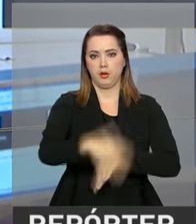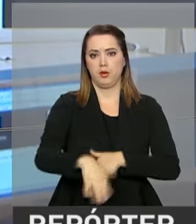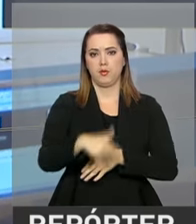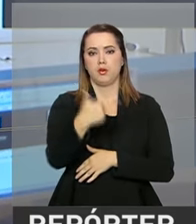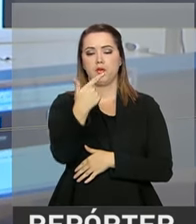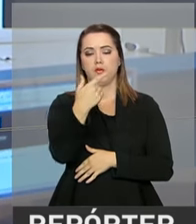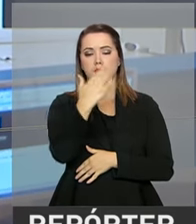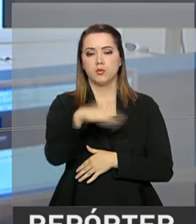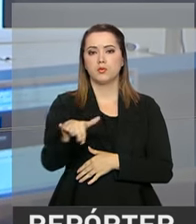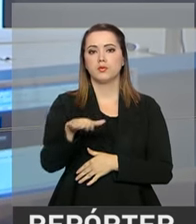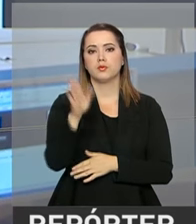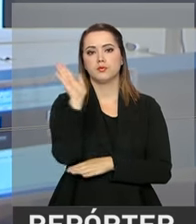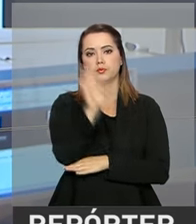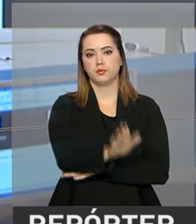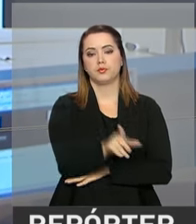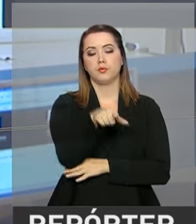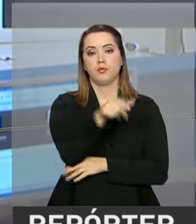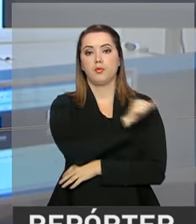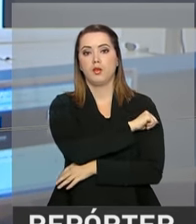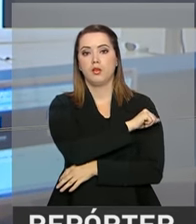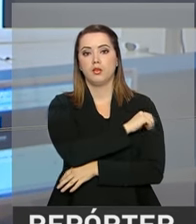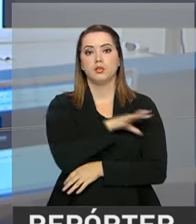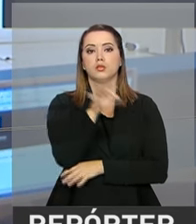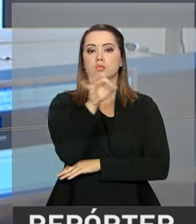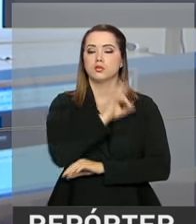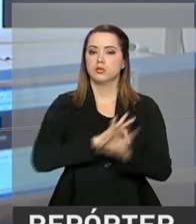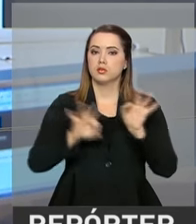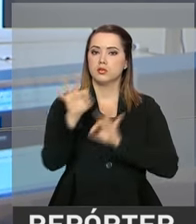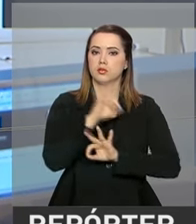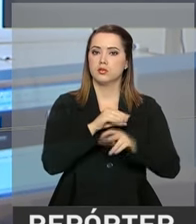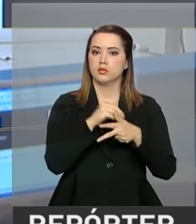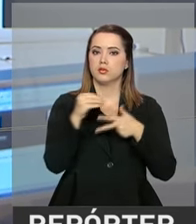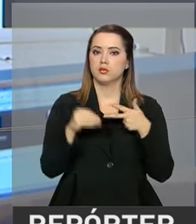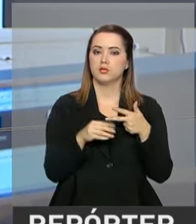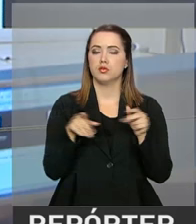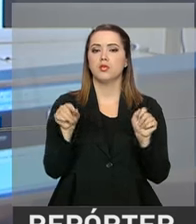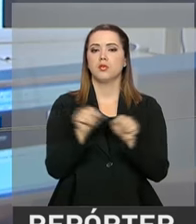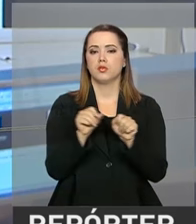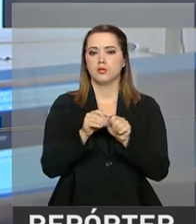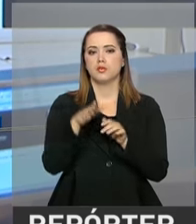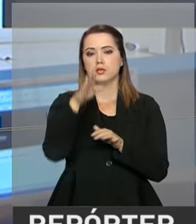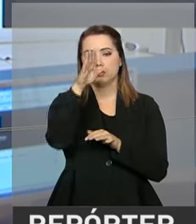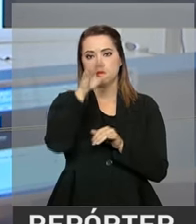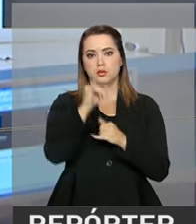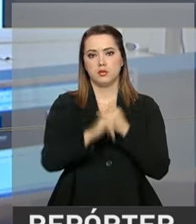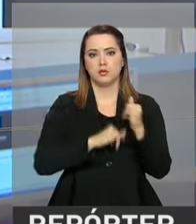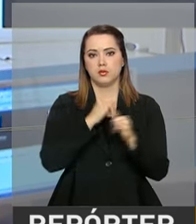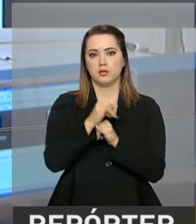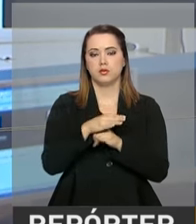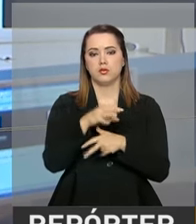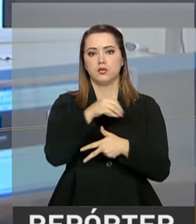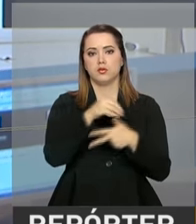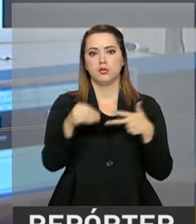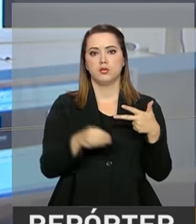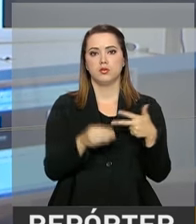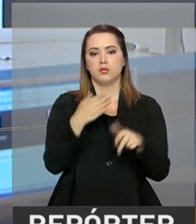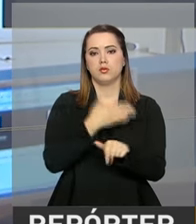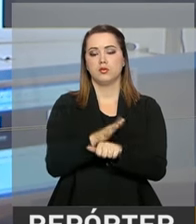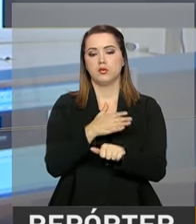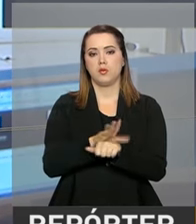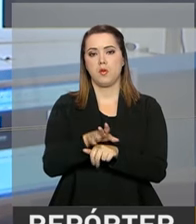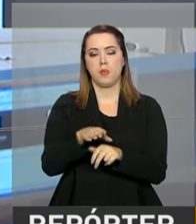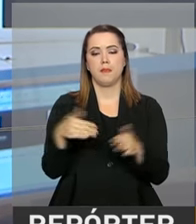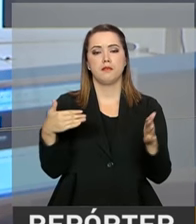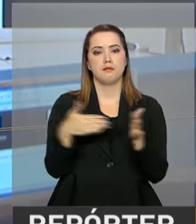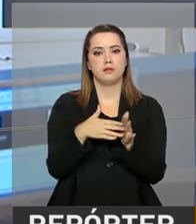2:30 da tarde. E estudantes que se preparam para fazer o Enem podem fazer de graça pela internet o simulado para a prova. Os